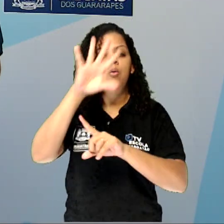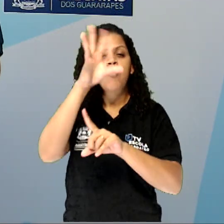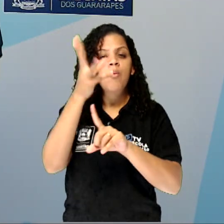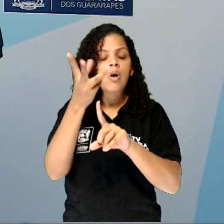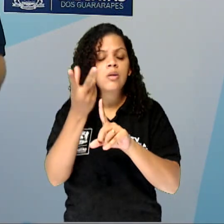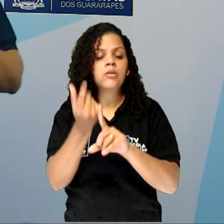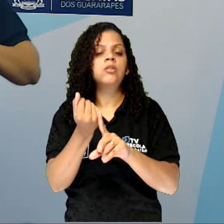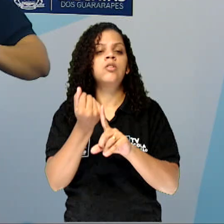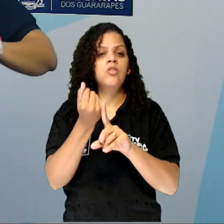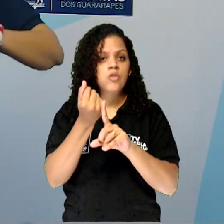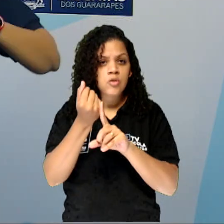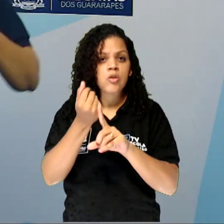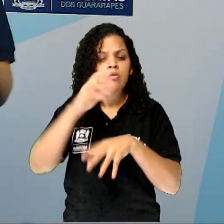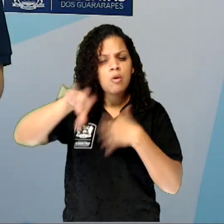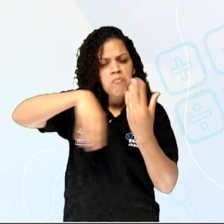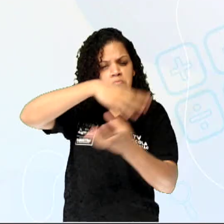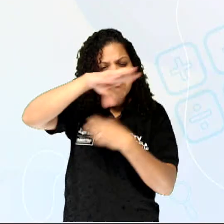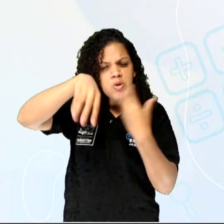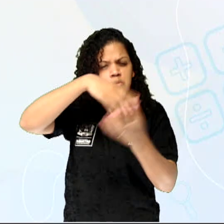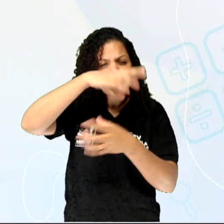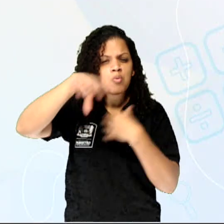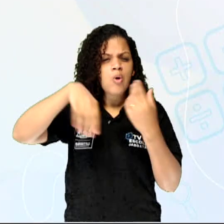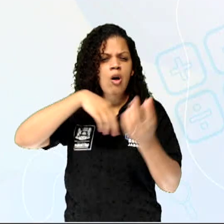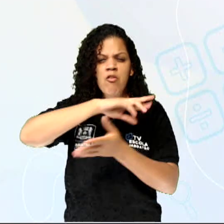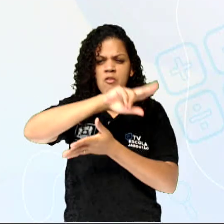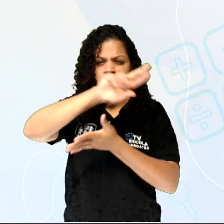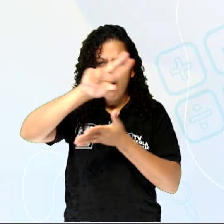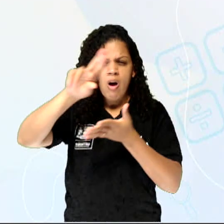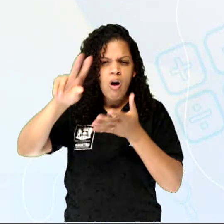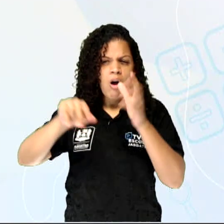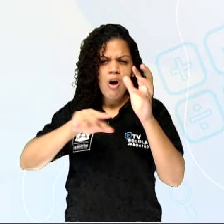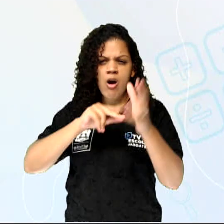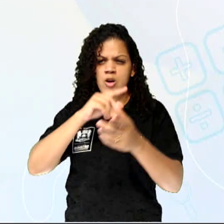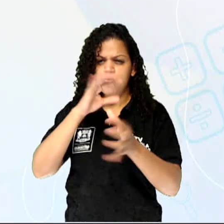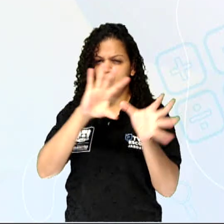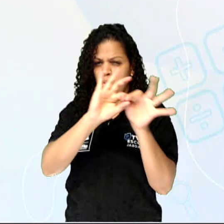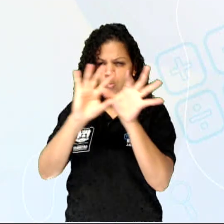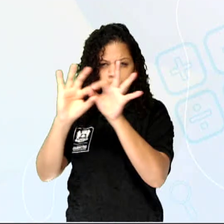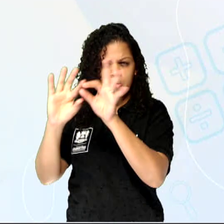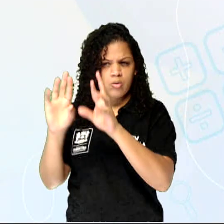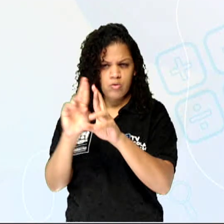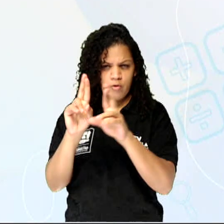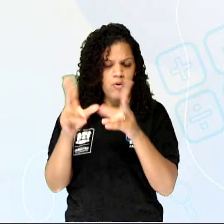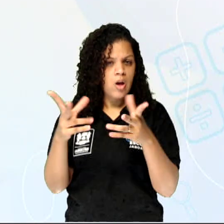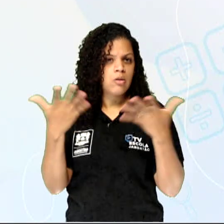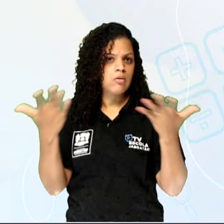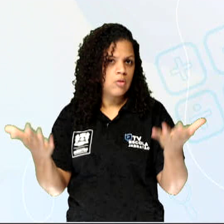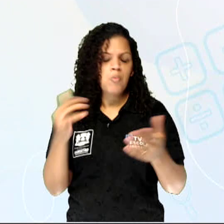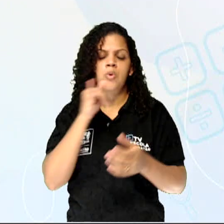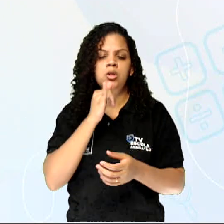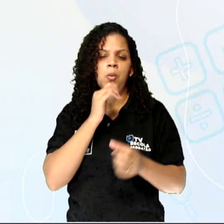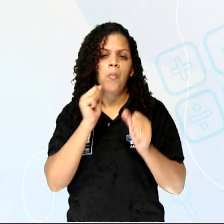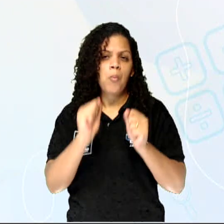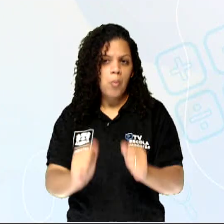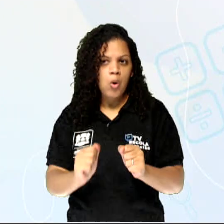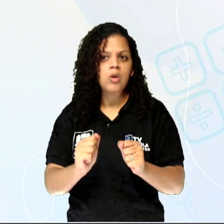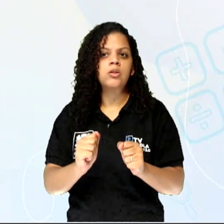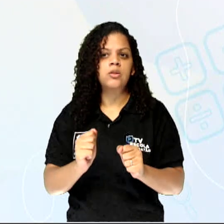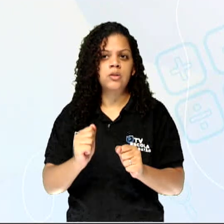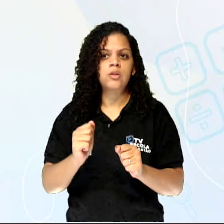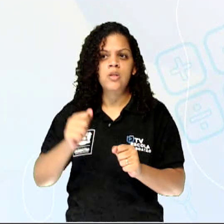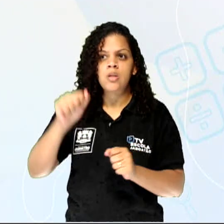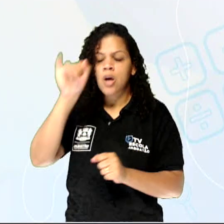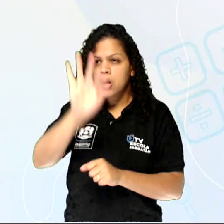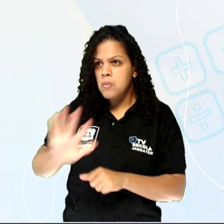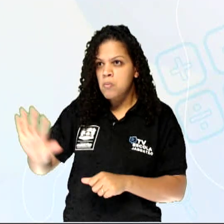é uma arte híbrida porque ele vai misturar várias situações. Ele pode assim, vou fazer a cena de um cotidiano, por exemplo. Então, ele pode